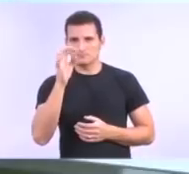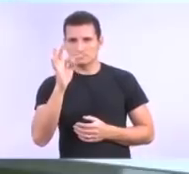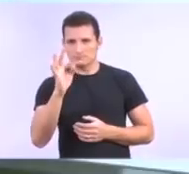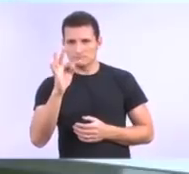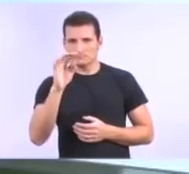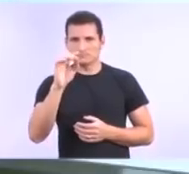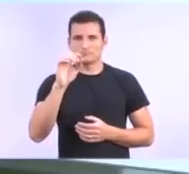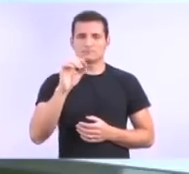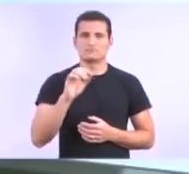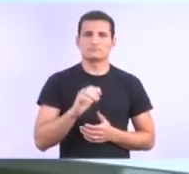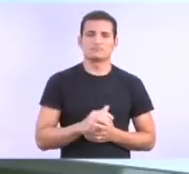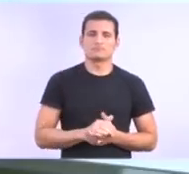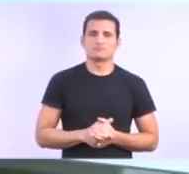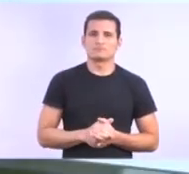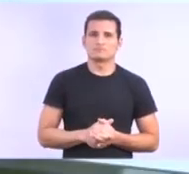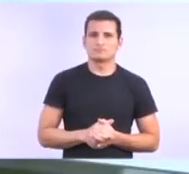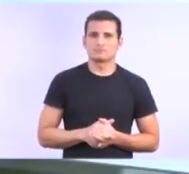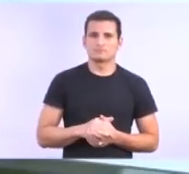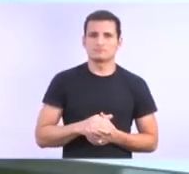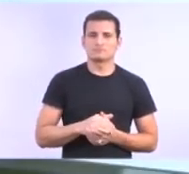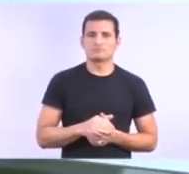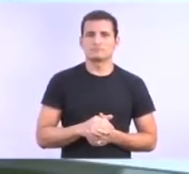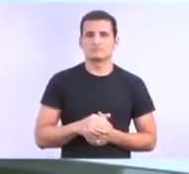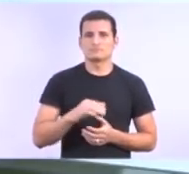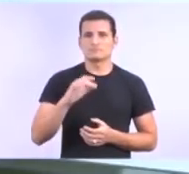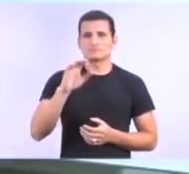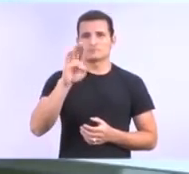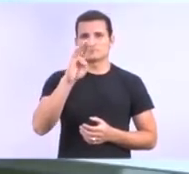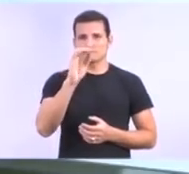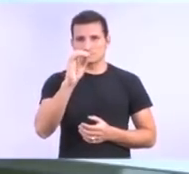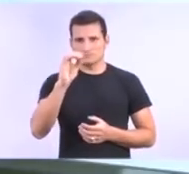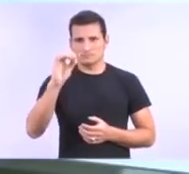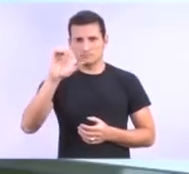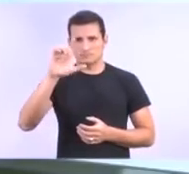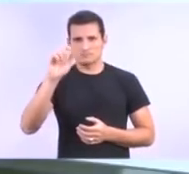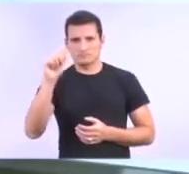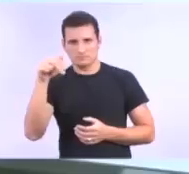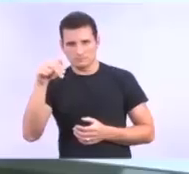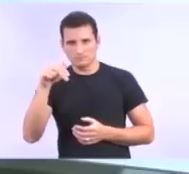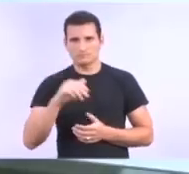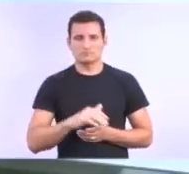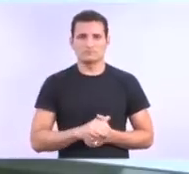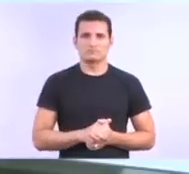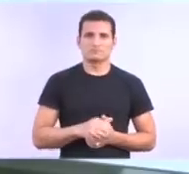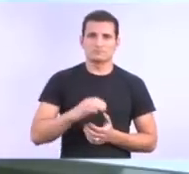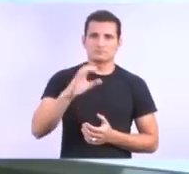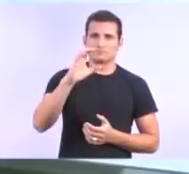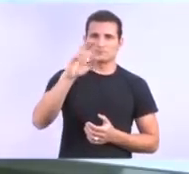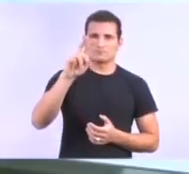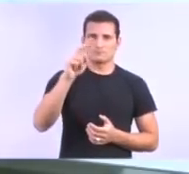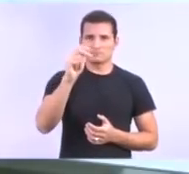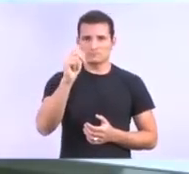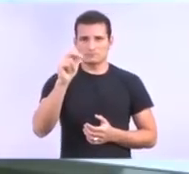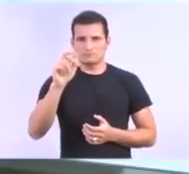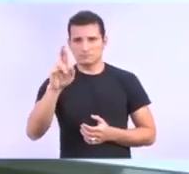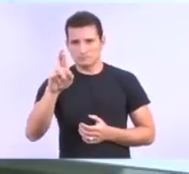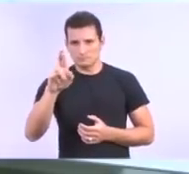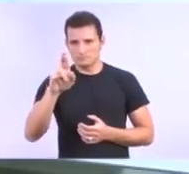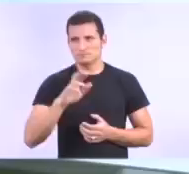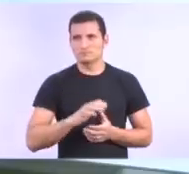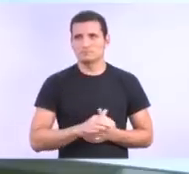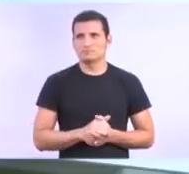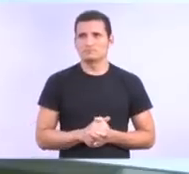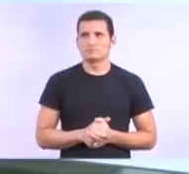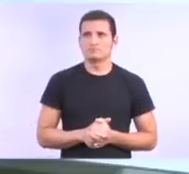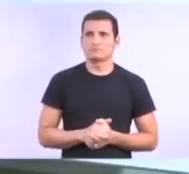variável poderia ser do tipo lógico, né, que é o boolean, poderia ser um caractere do tipo char, poderia ser um